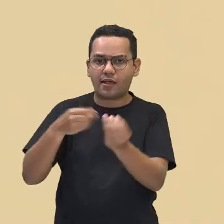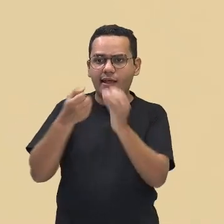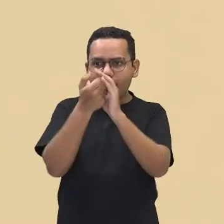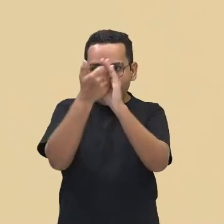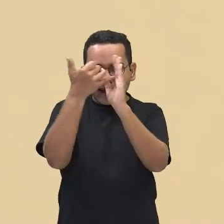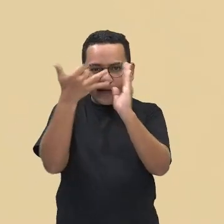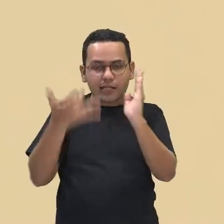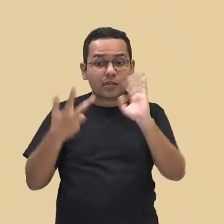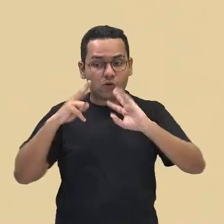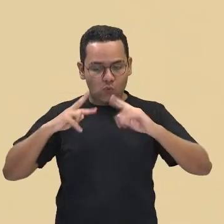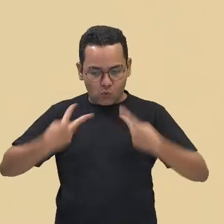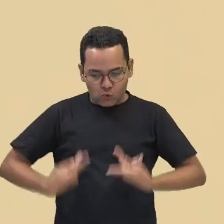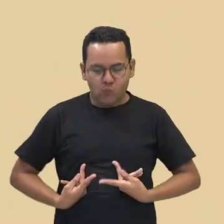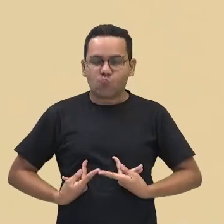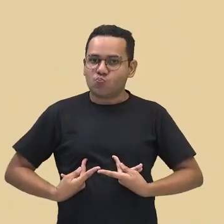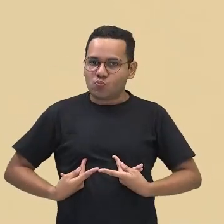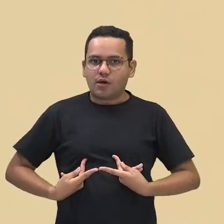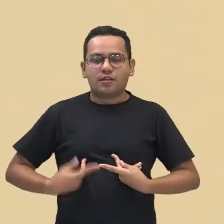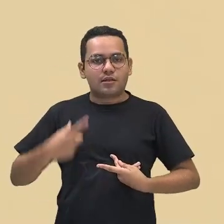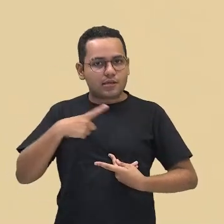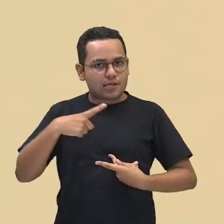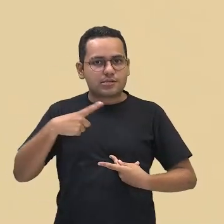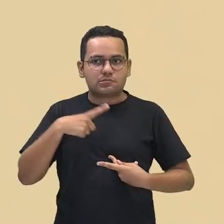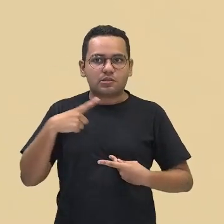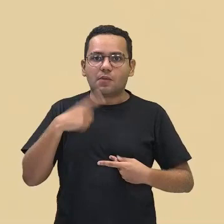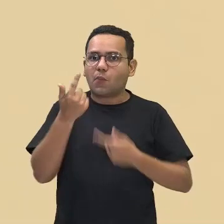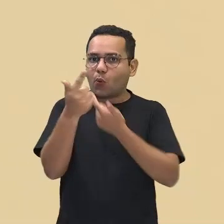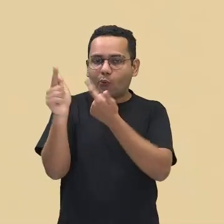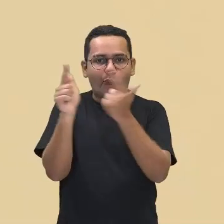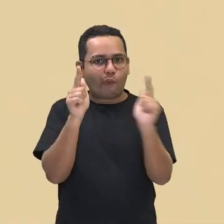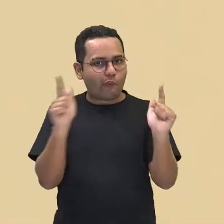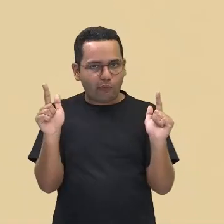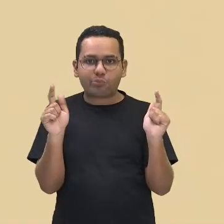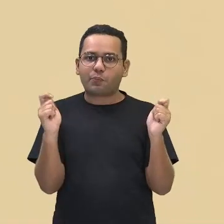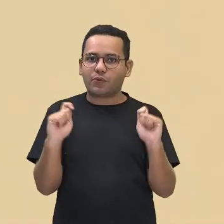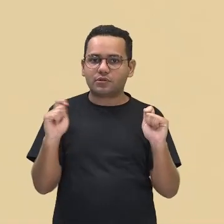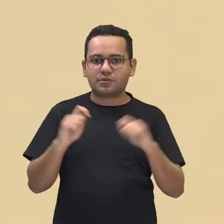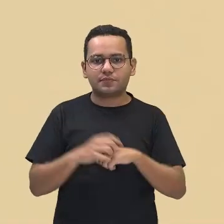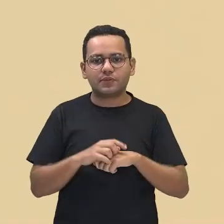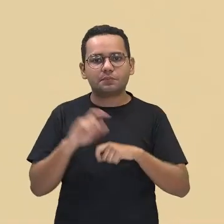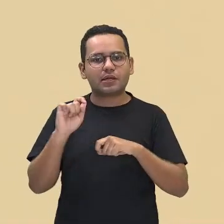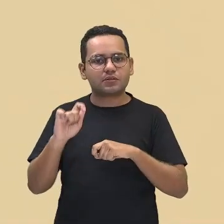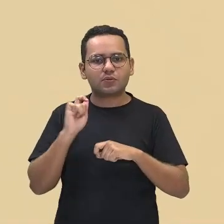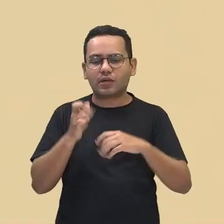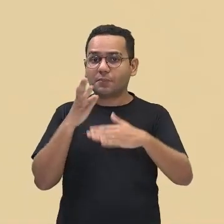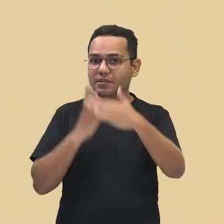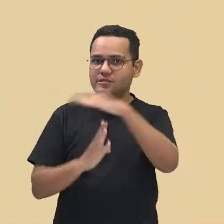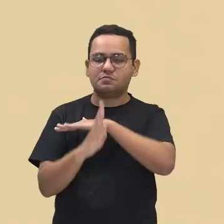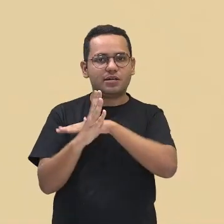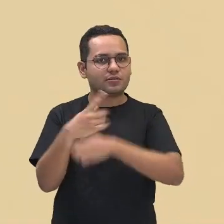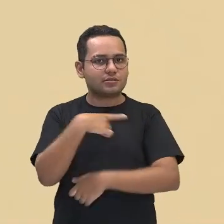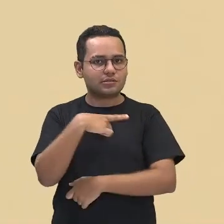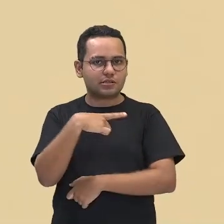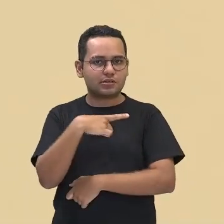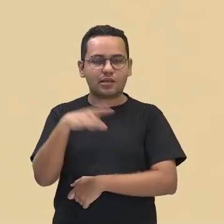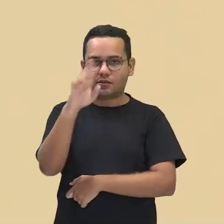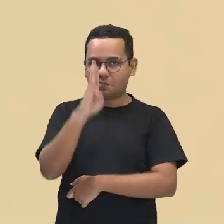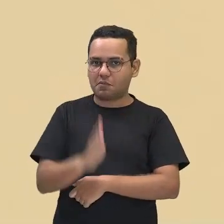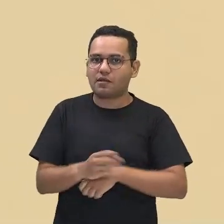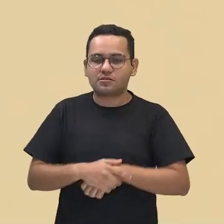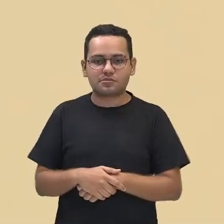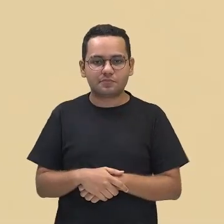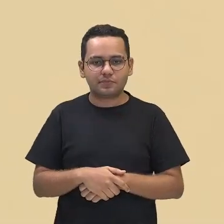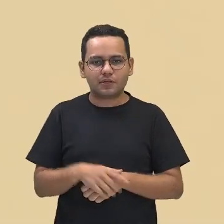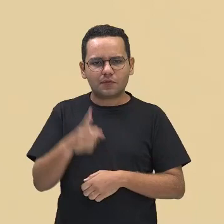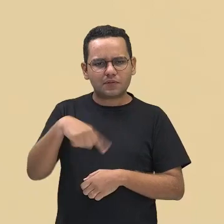além dessas três matrizes. Isso tudo em decorrência das levas de migrações que vieram ao Brasil. Então, pensem